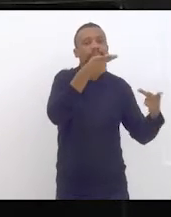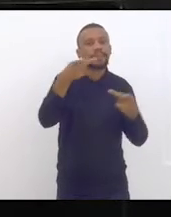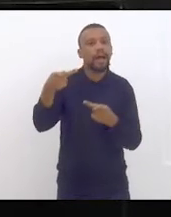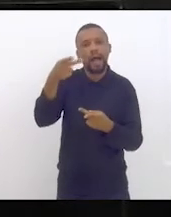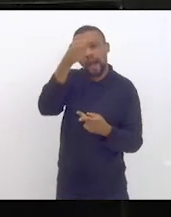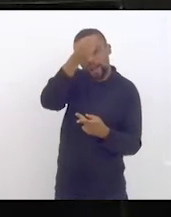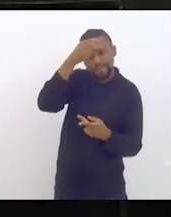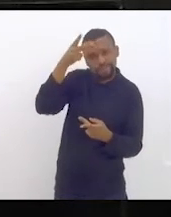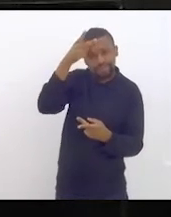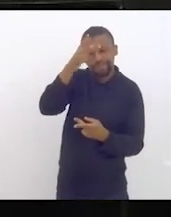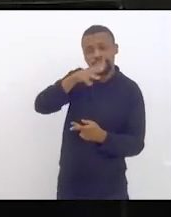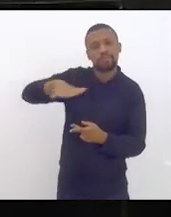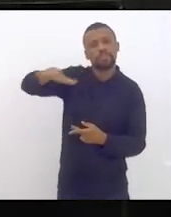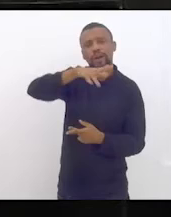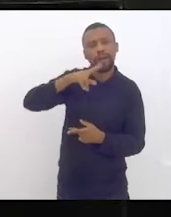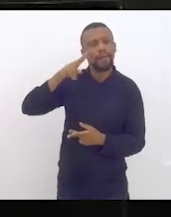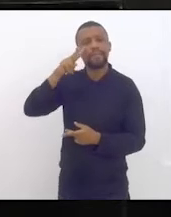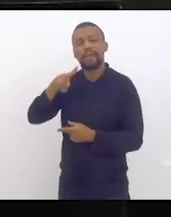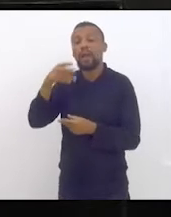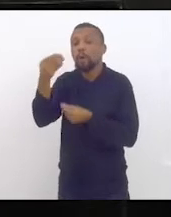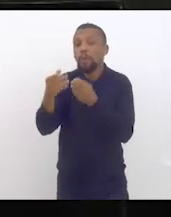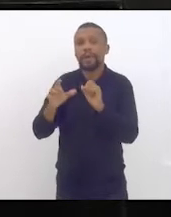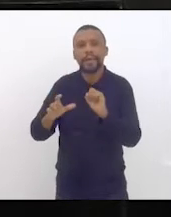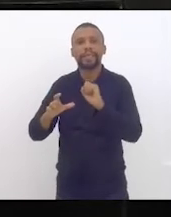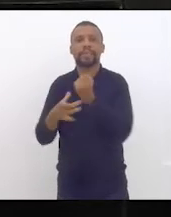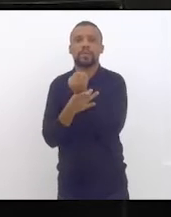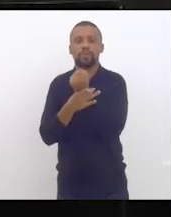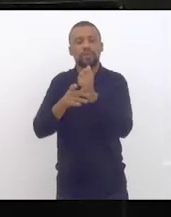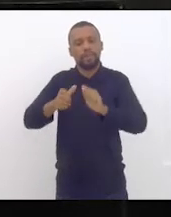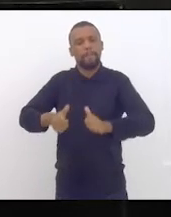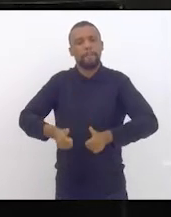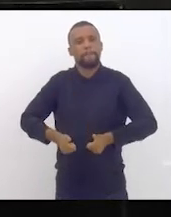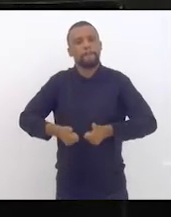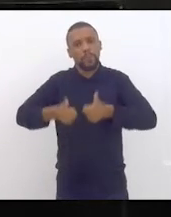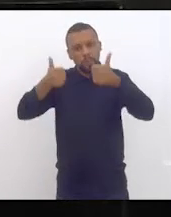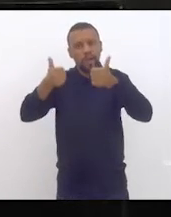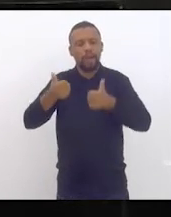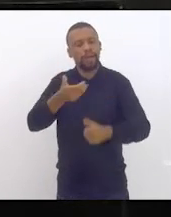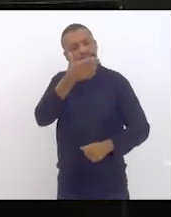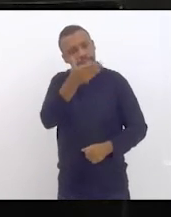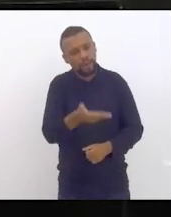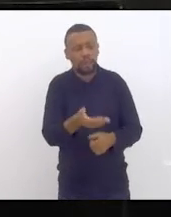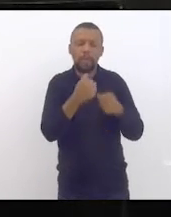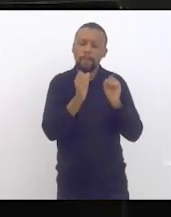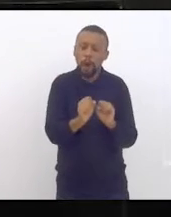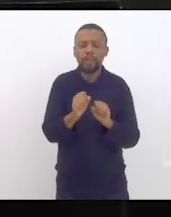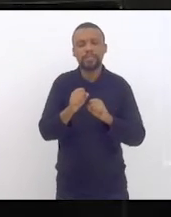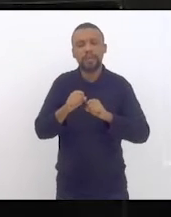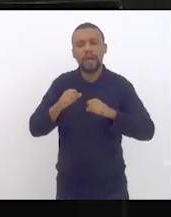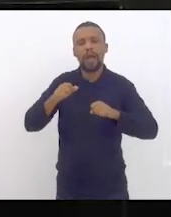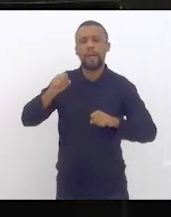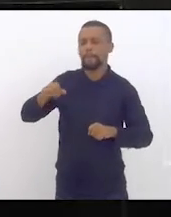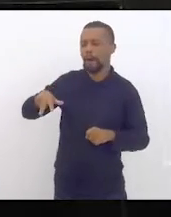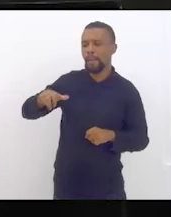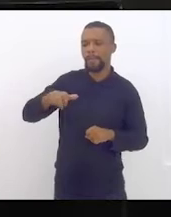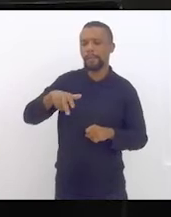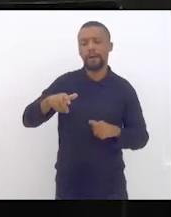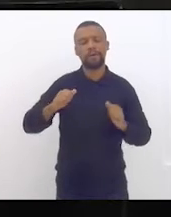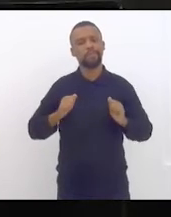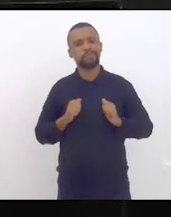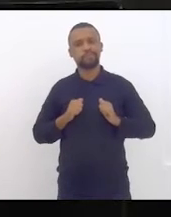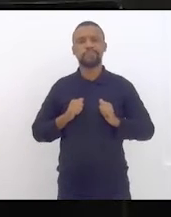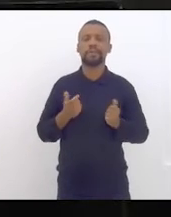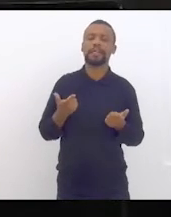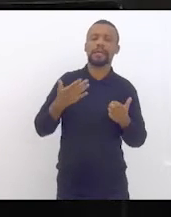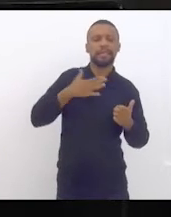minha cidade e ver o quanto à segurança melhorou e o senhor ia pode andar tranquilamente em